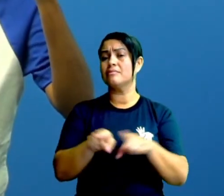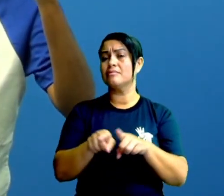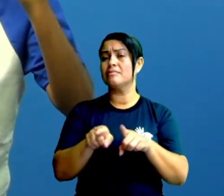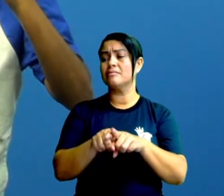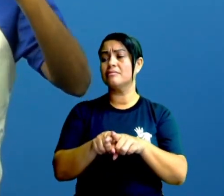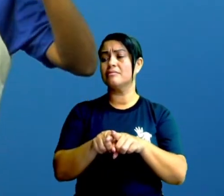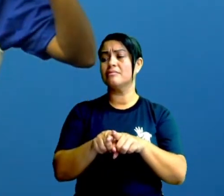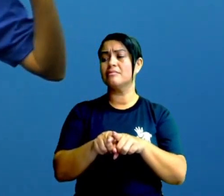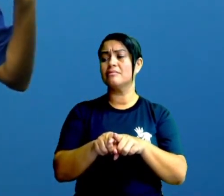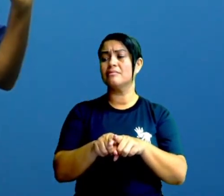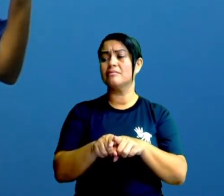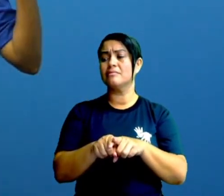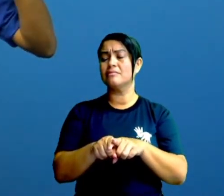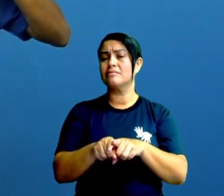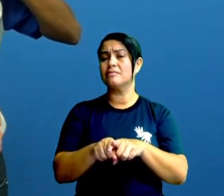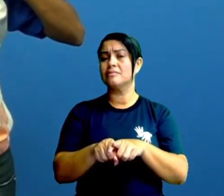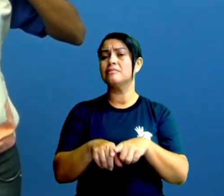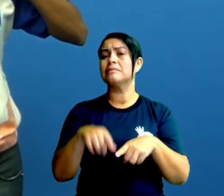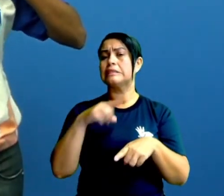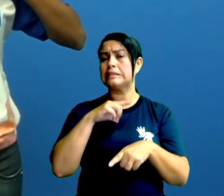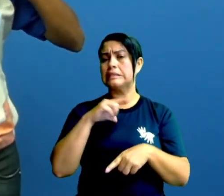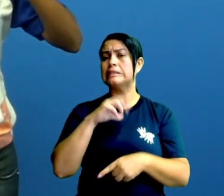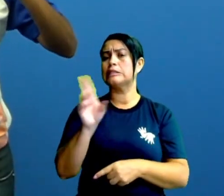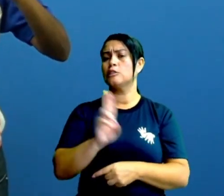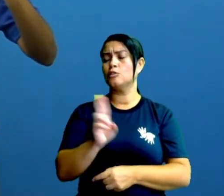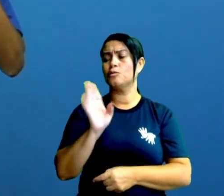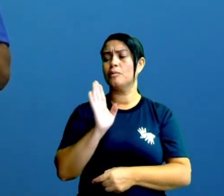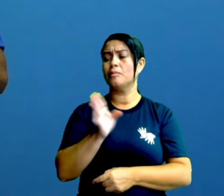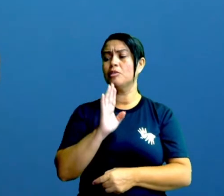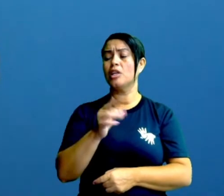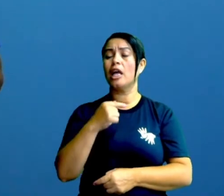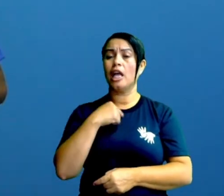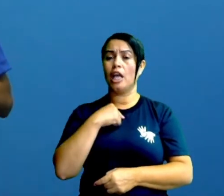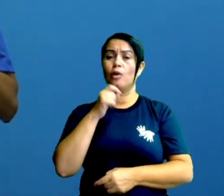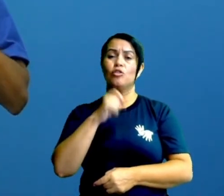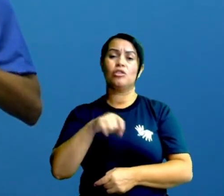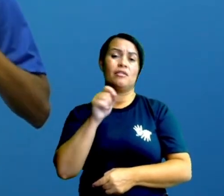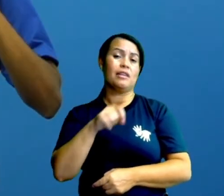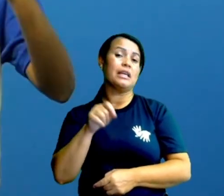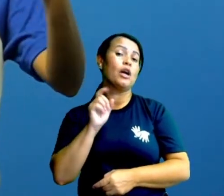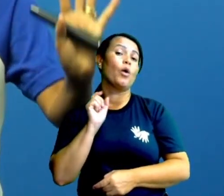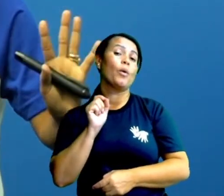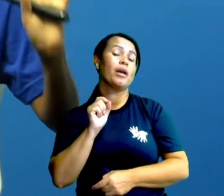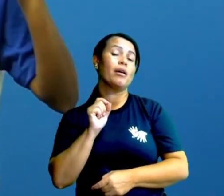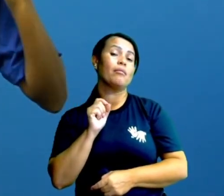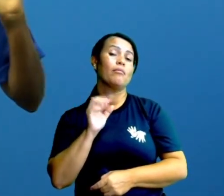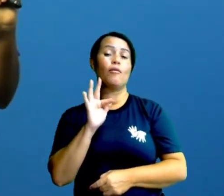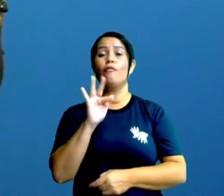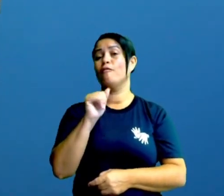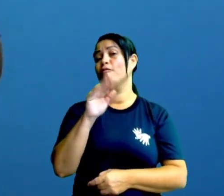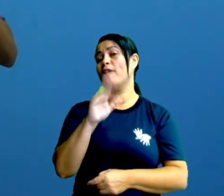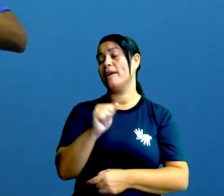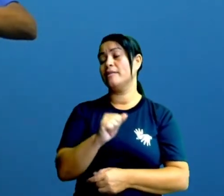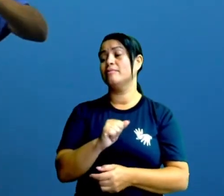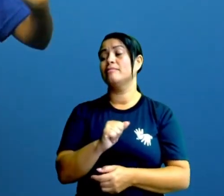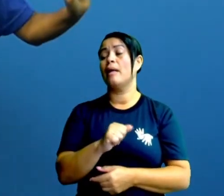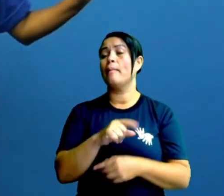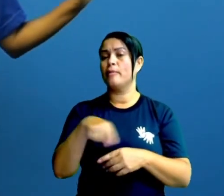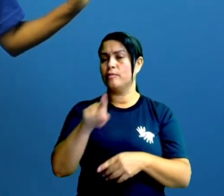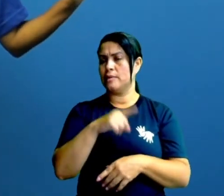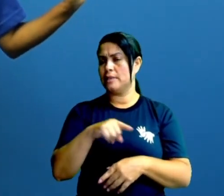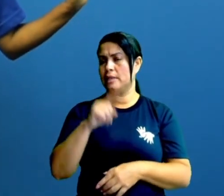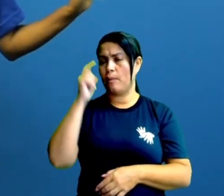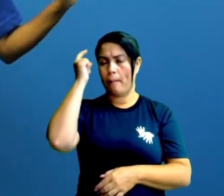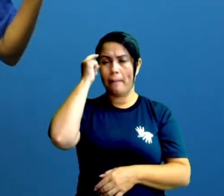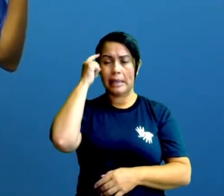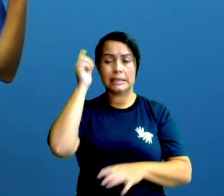com eu já tenho um homem se fosse fazer eu escreveria que vaca rima com faca Mas